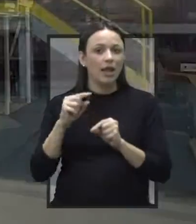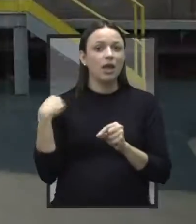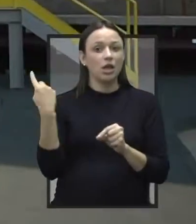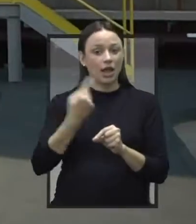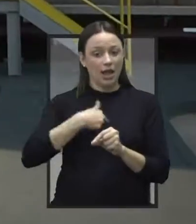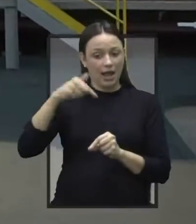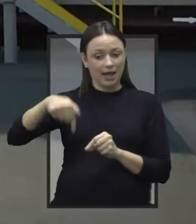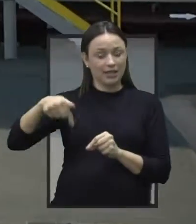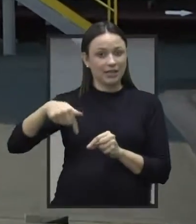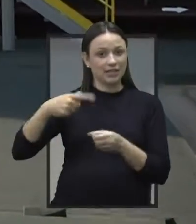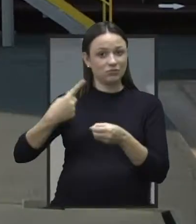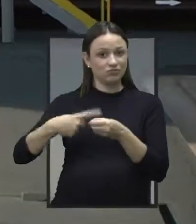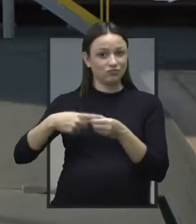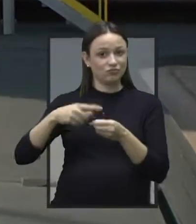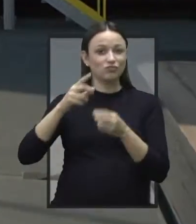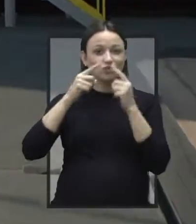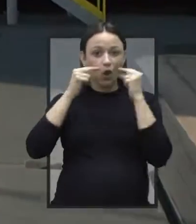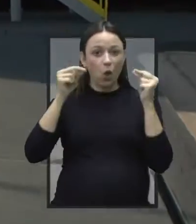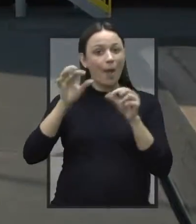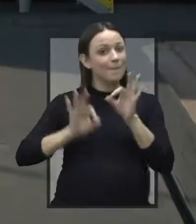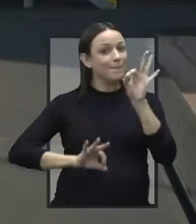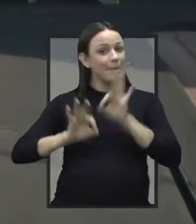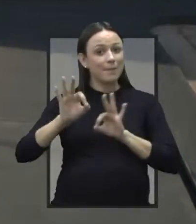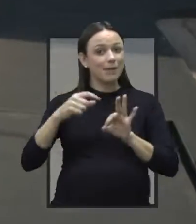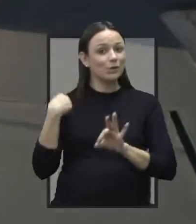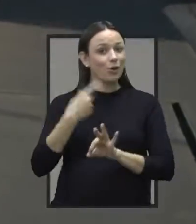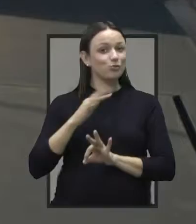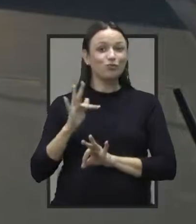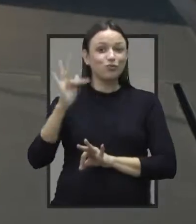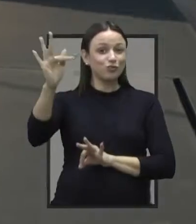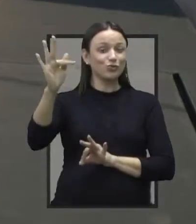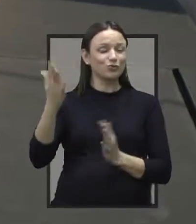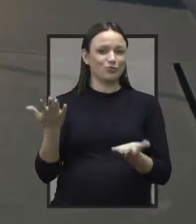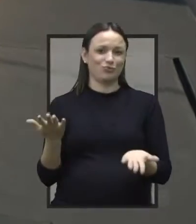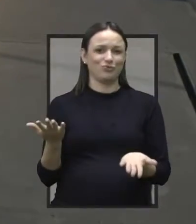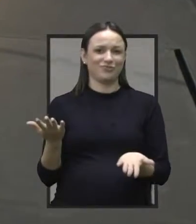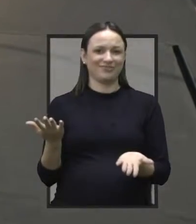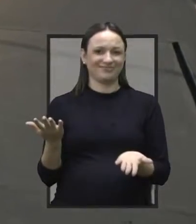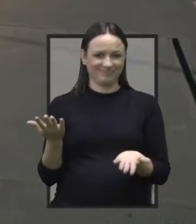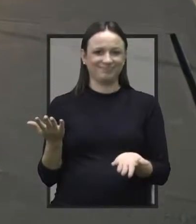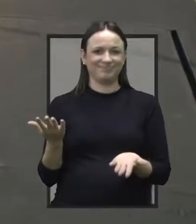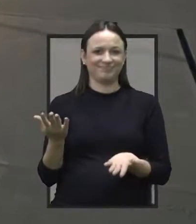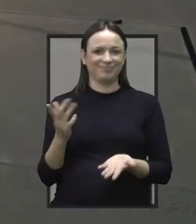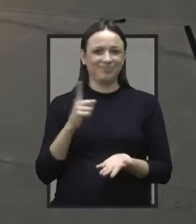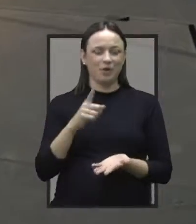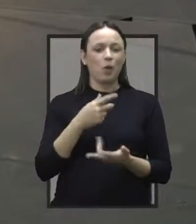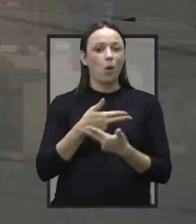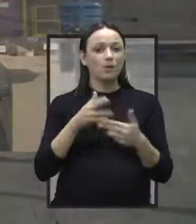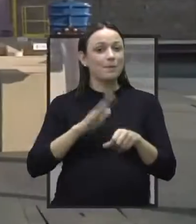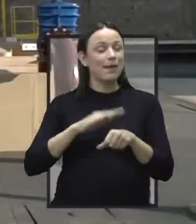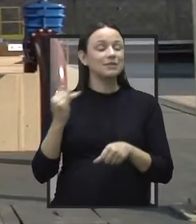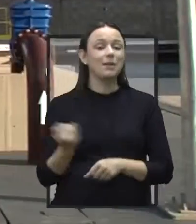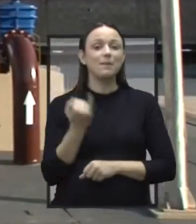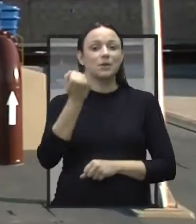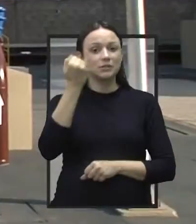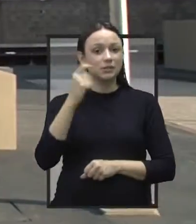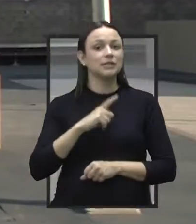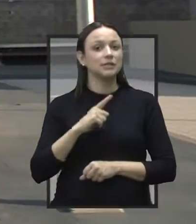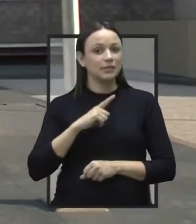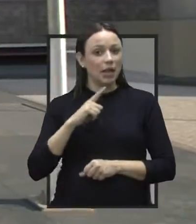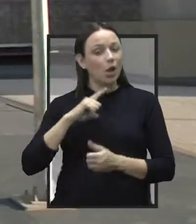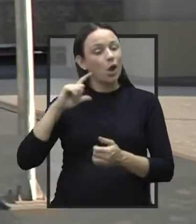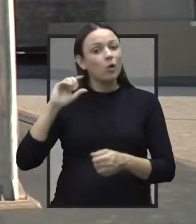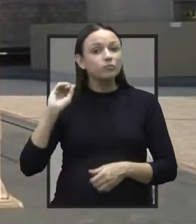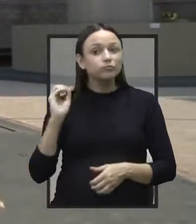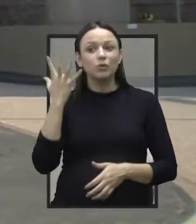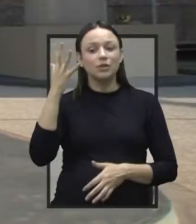nossa cidade é a preparação para o nosso futuro. Por isso eu digo com toda certeza, como eu já falei, é uma das coisas mais importantes que vem acontecendo em